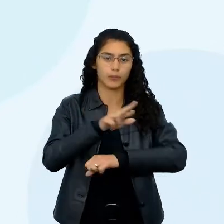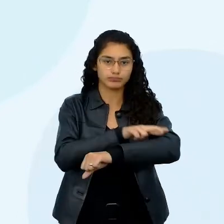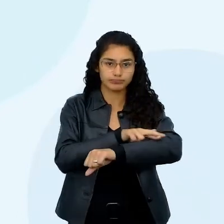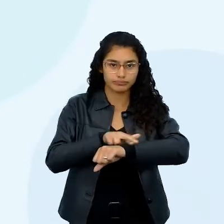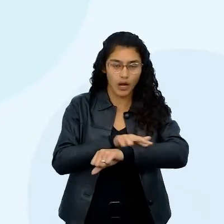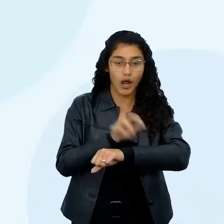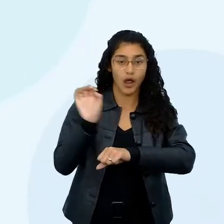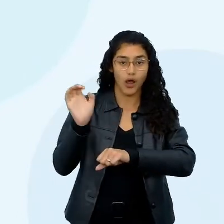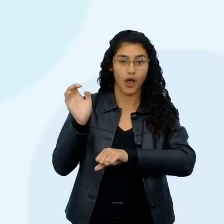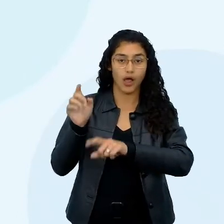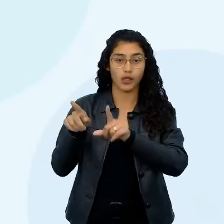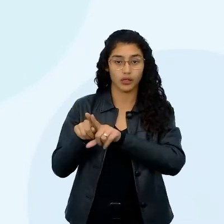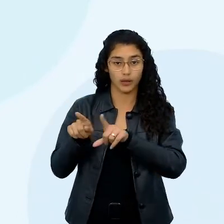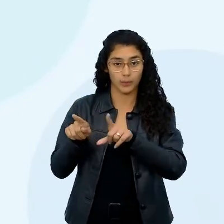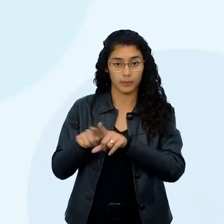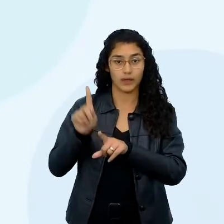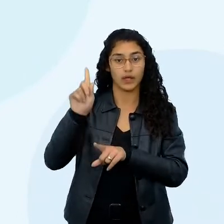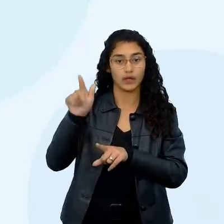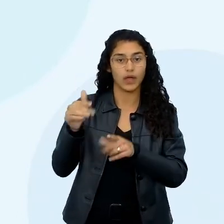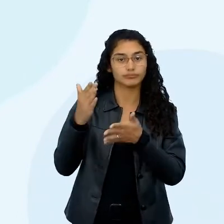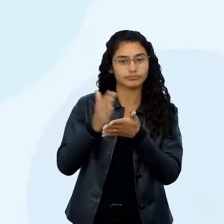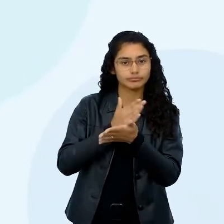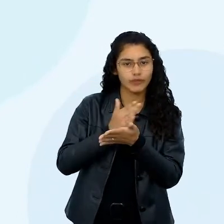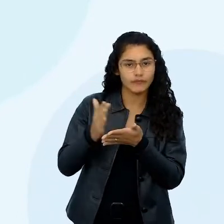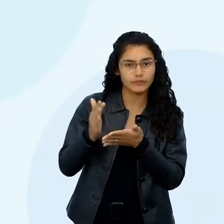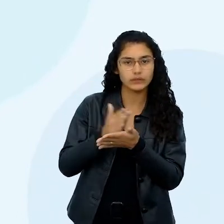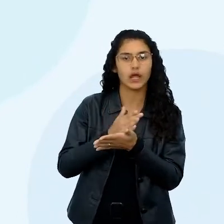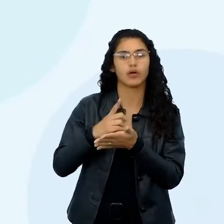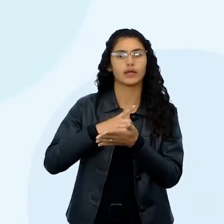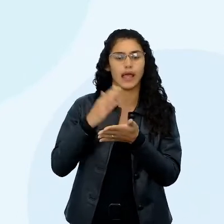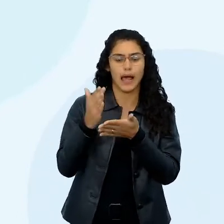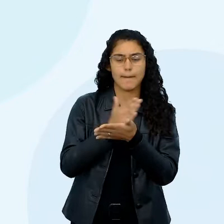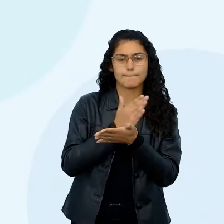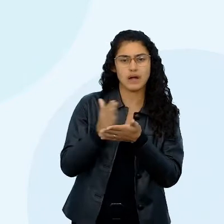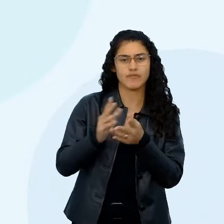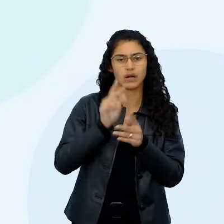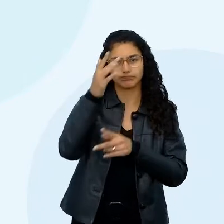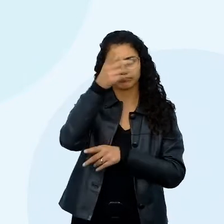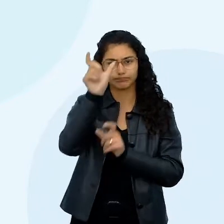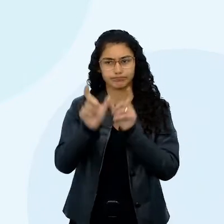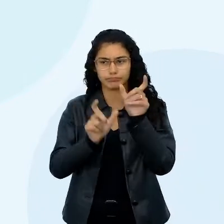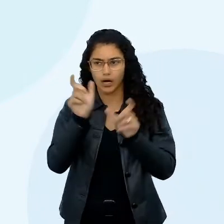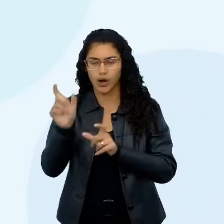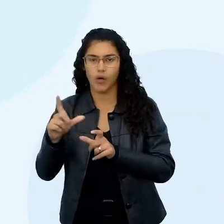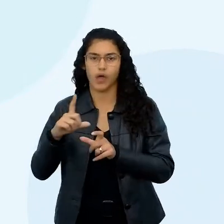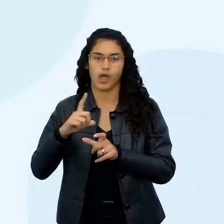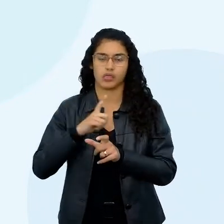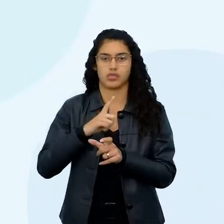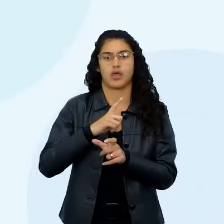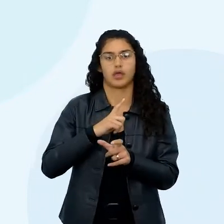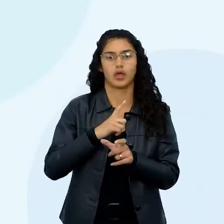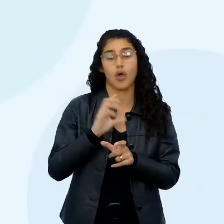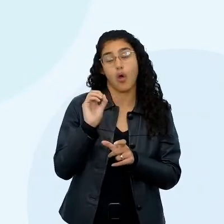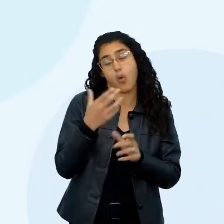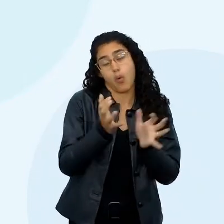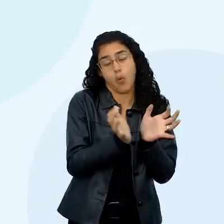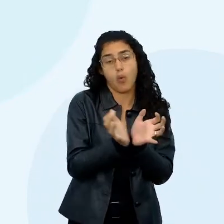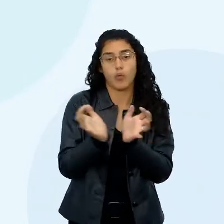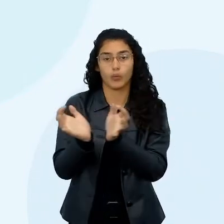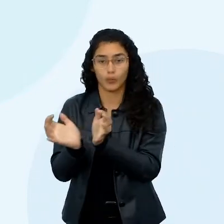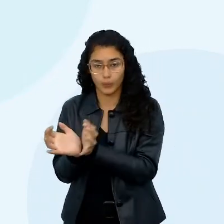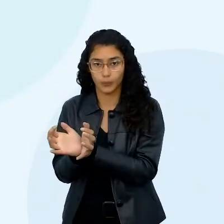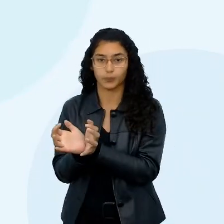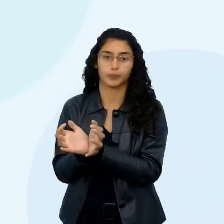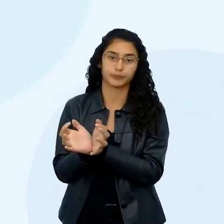que é justamente essa divisão, essa classificação das pessoas ou de grupos, né, de